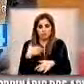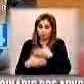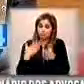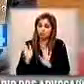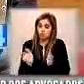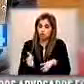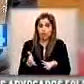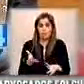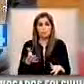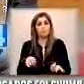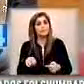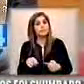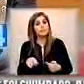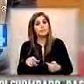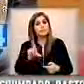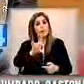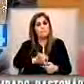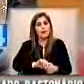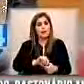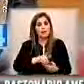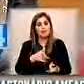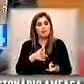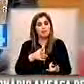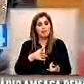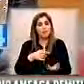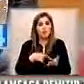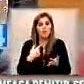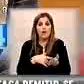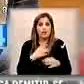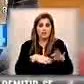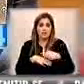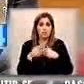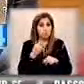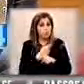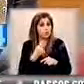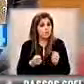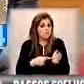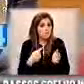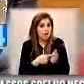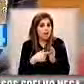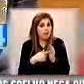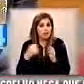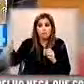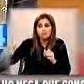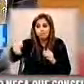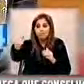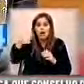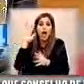executado. E também o que temos pela frente ainda, porque ainda nos faltam muitas árvores para plantar e ainda